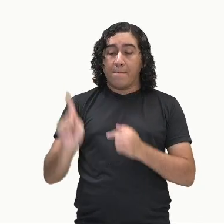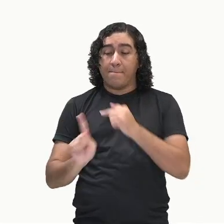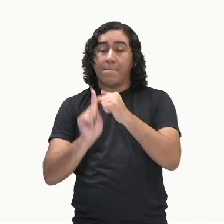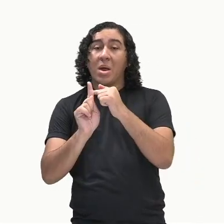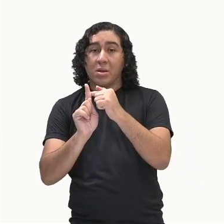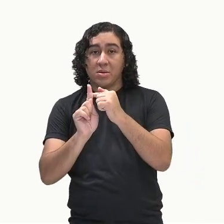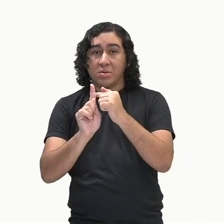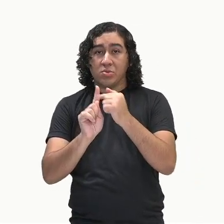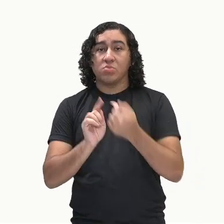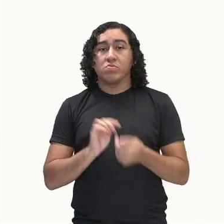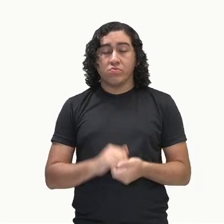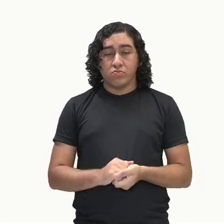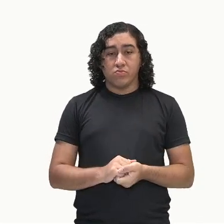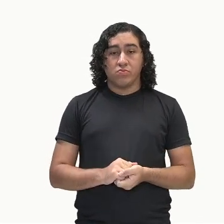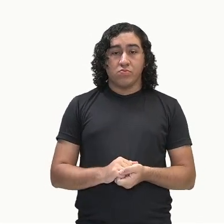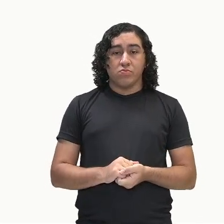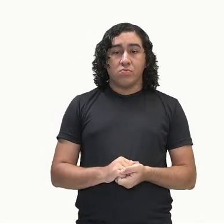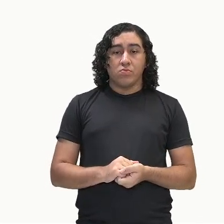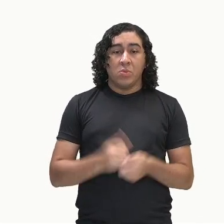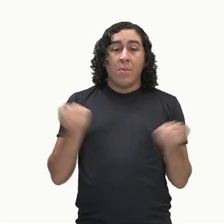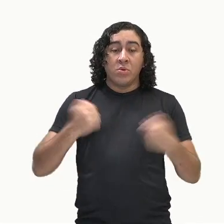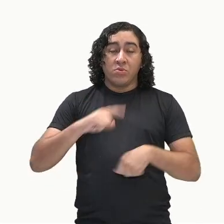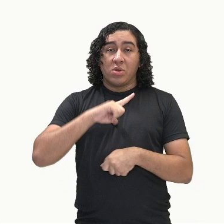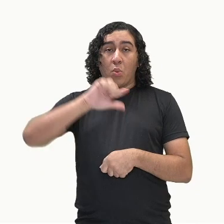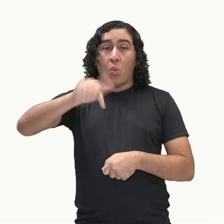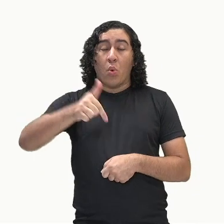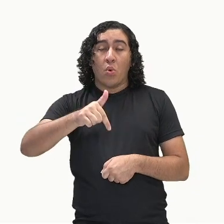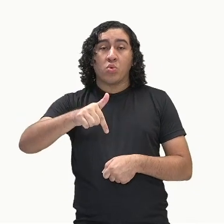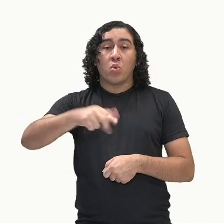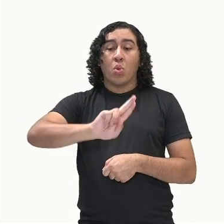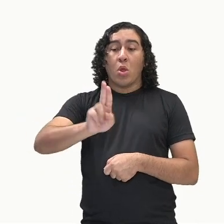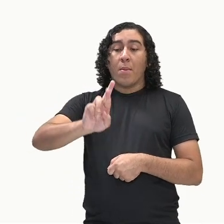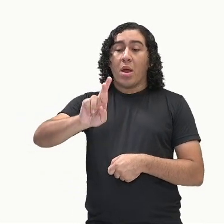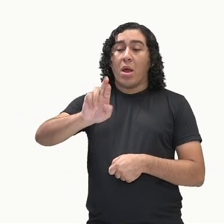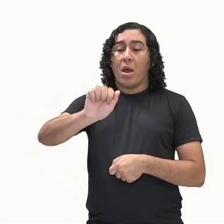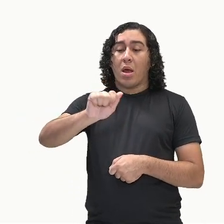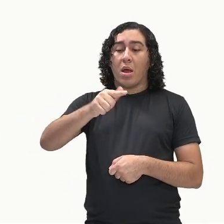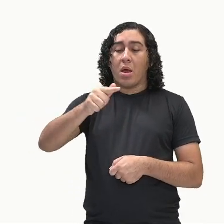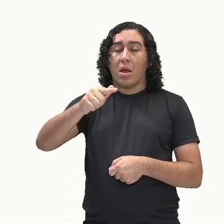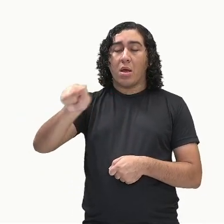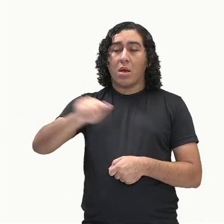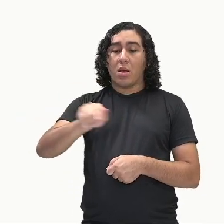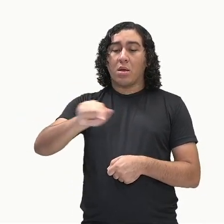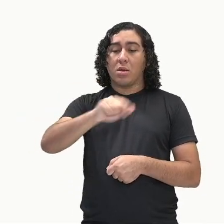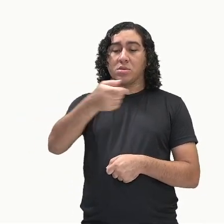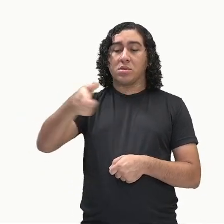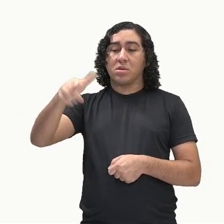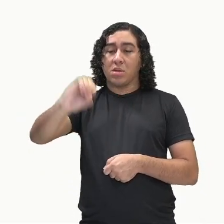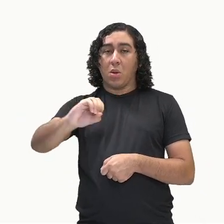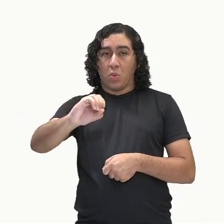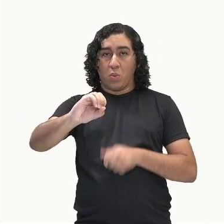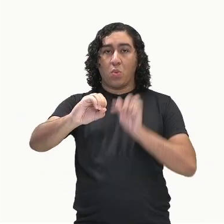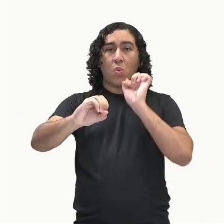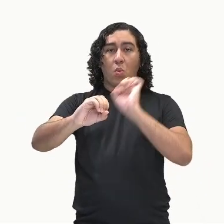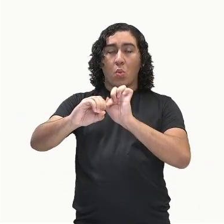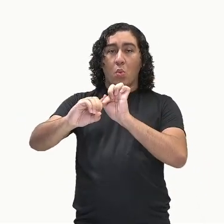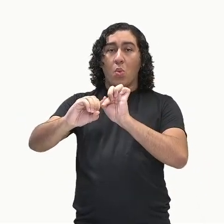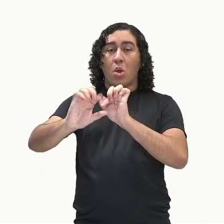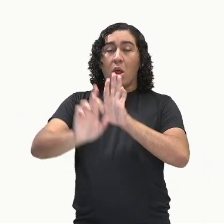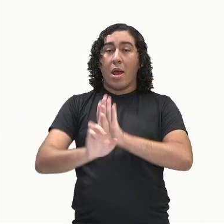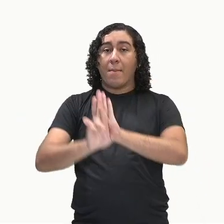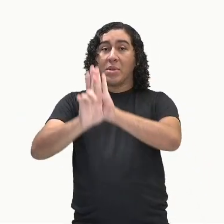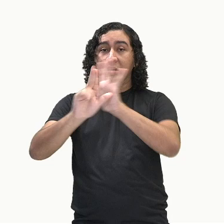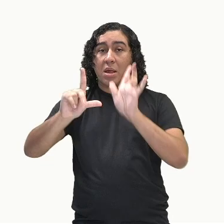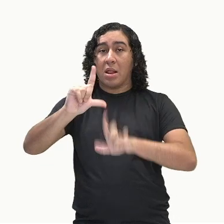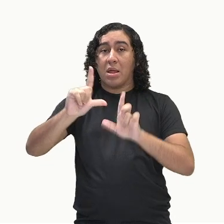termo, né, para obter o seguinte, chama-se razão, ok? Chama-se razão e a gente vai representar por essa